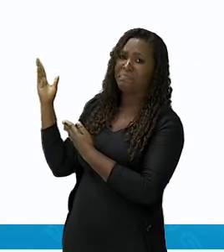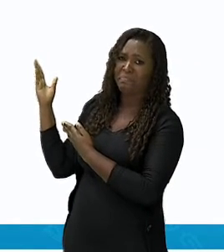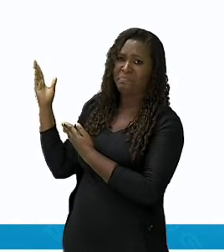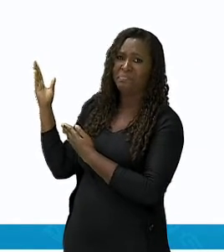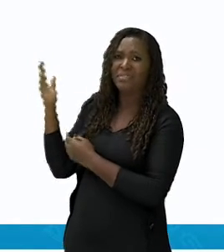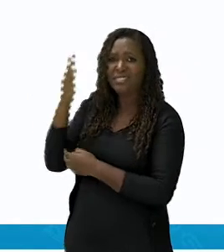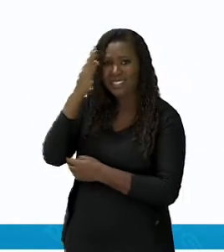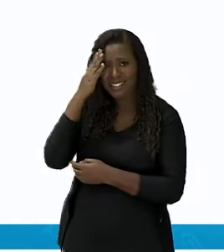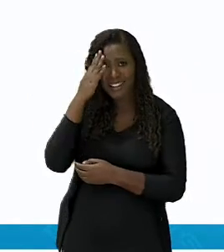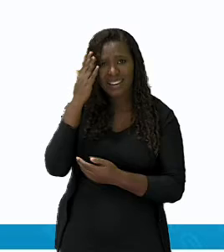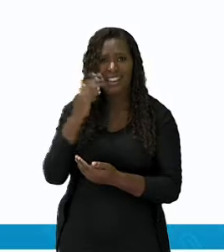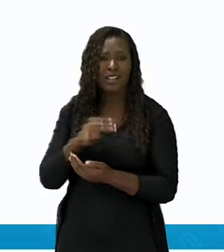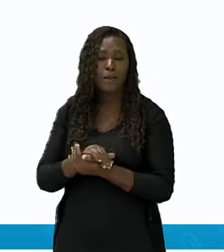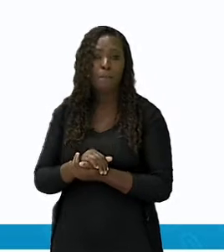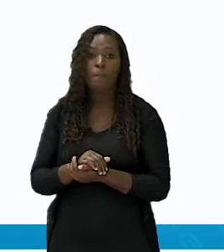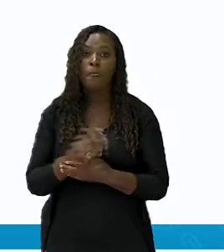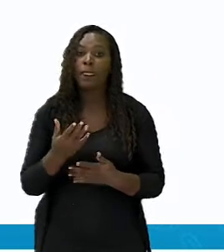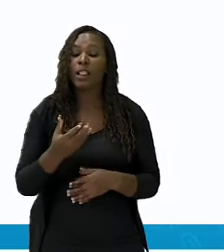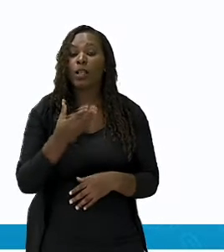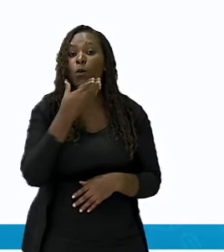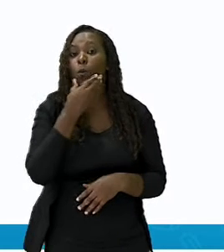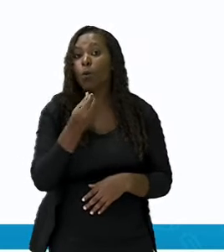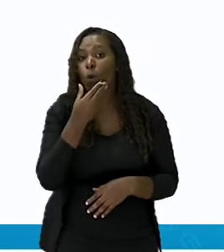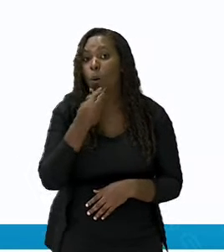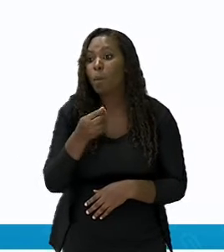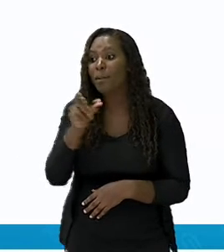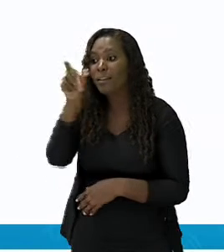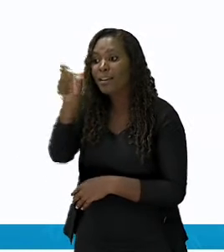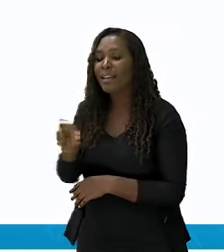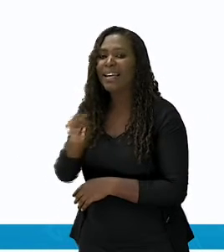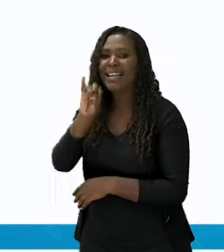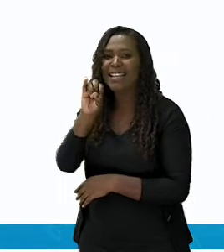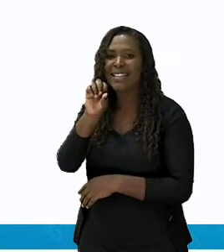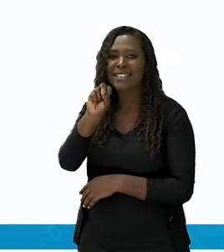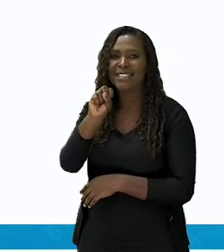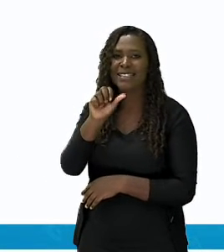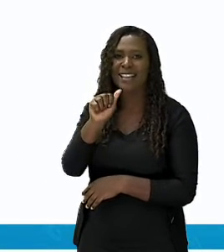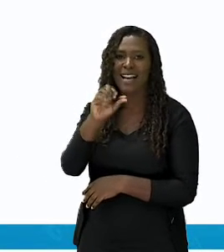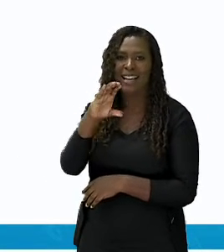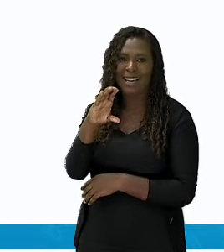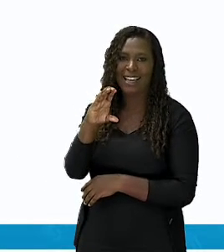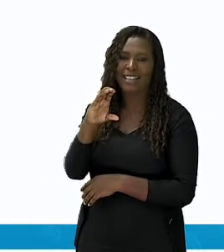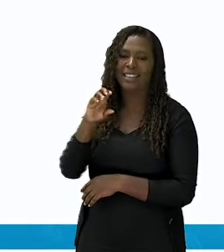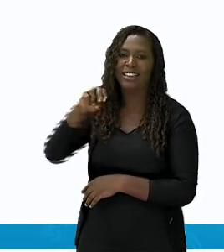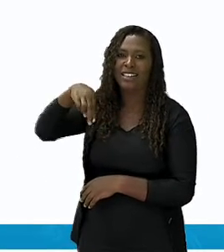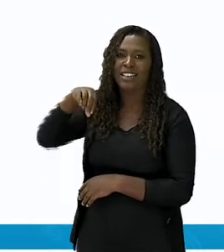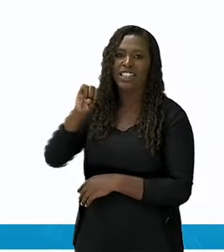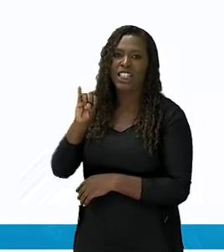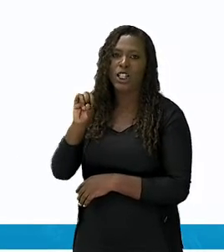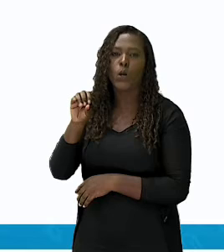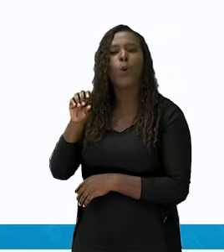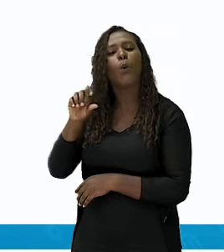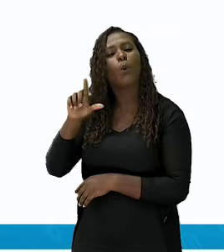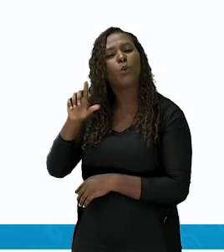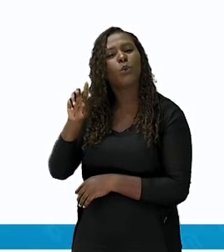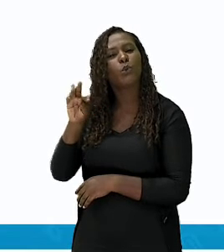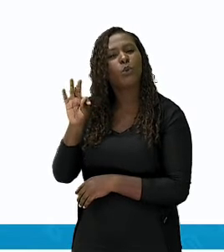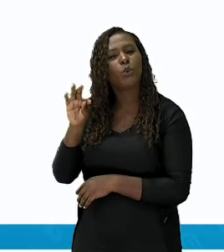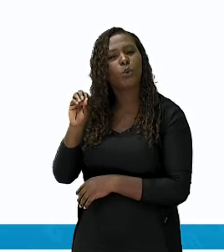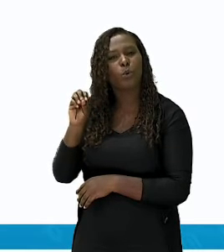estudo e descobriu o prisma, descobriu que essas cores, né, o que é o arco-íris e como se forma o